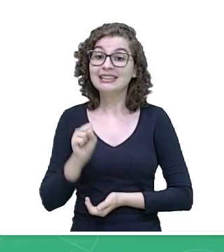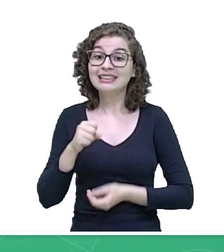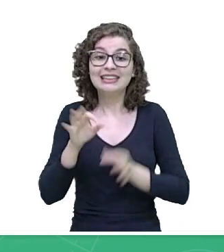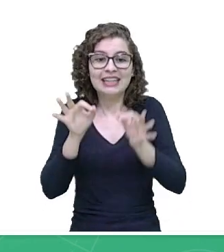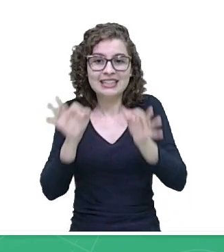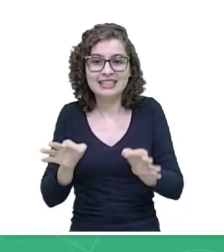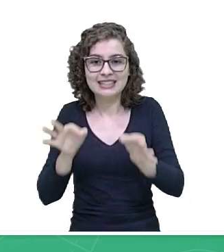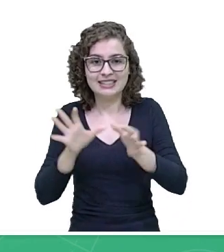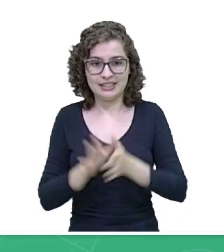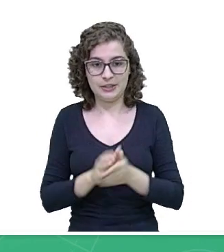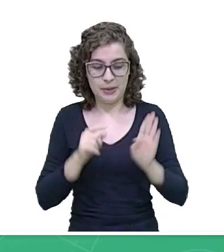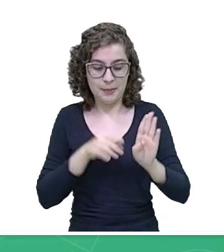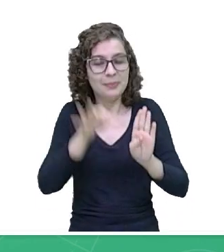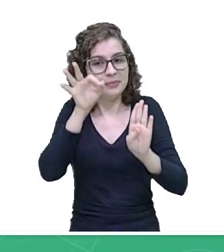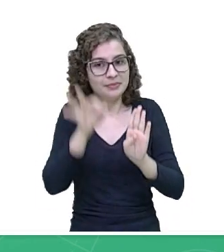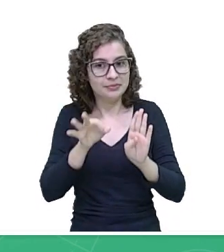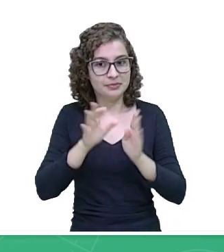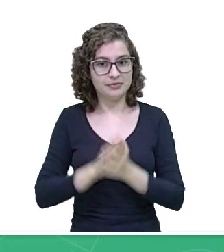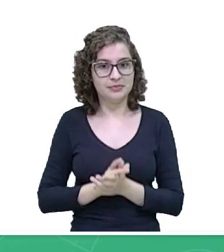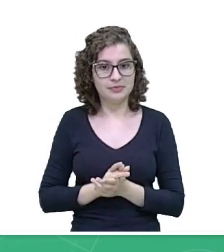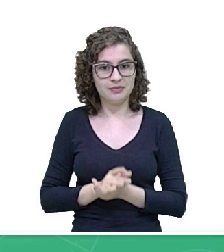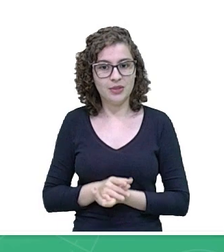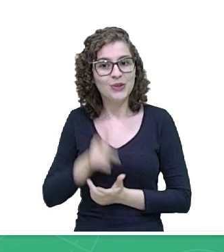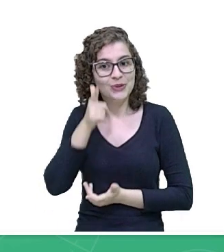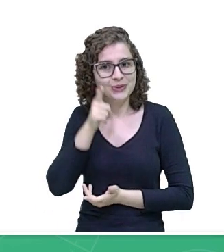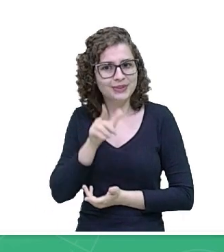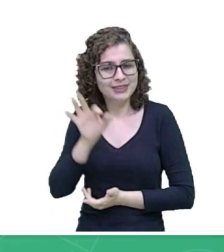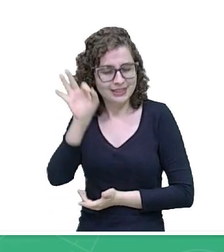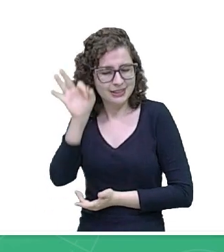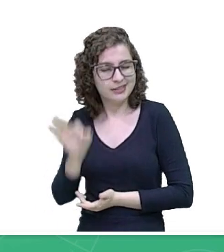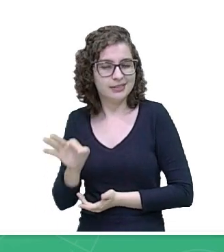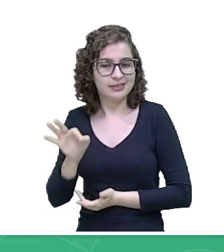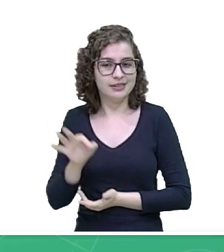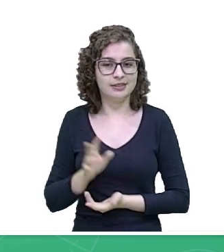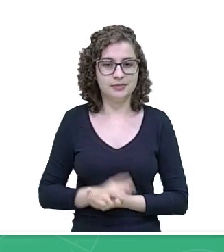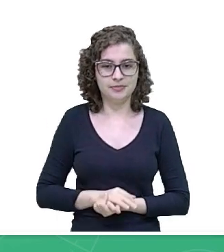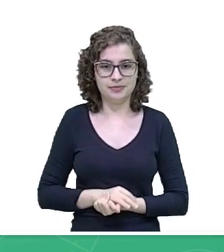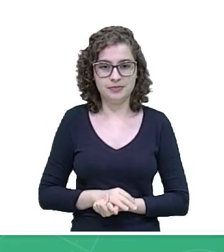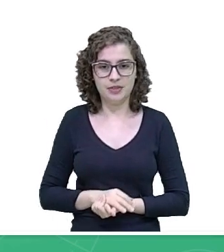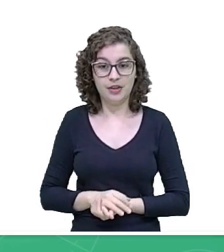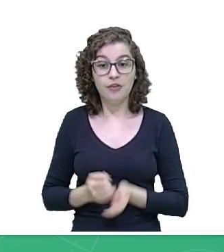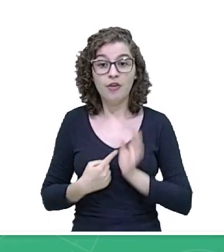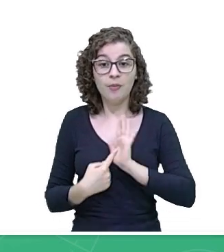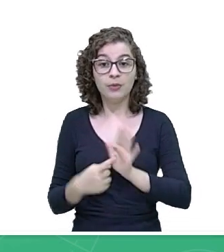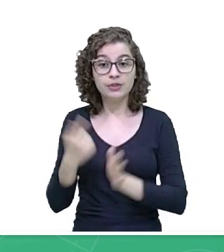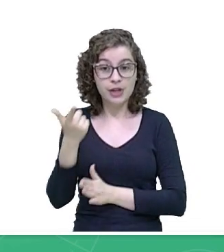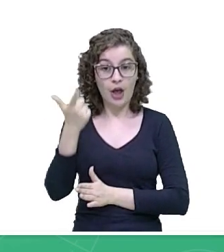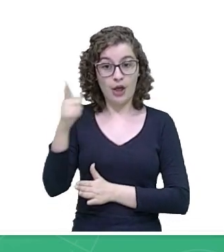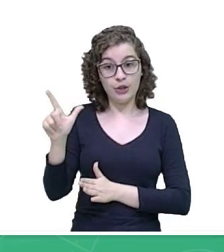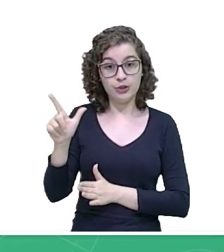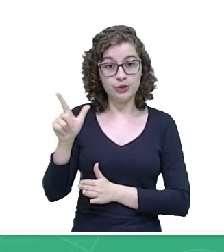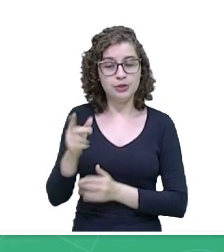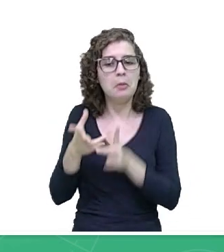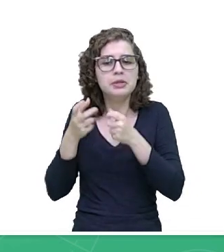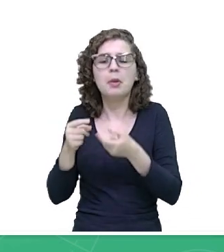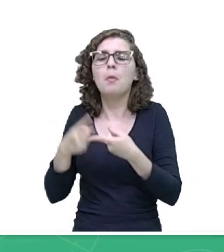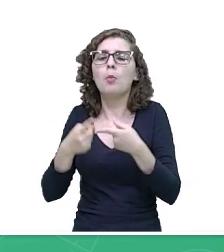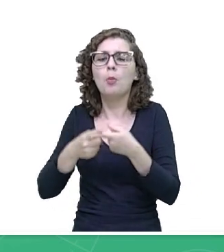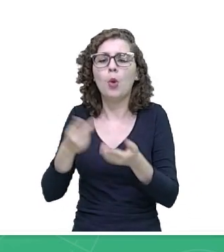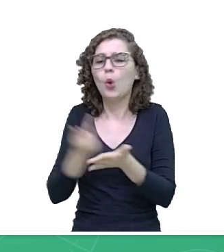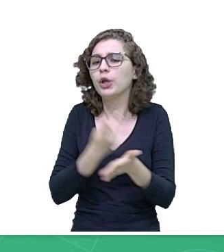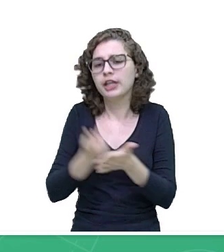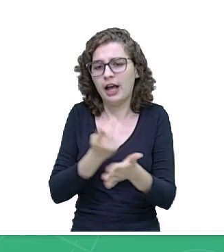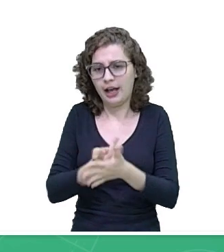tenho certeza que vocês leram e marcaram corretamente. Vamos às outras alternativas para vermos por que que elas não